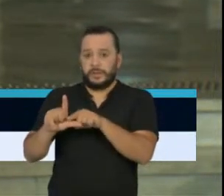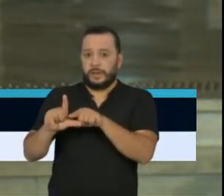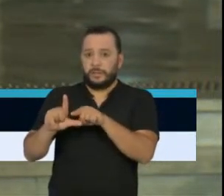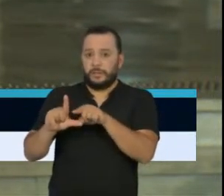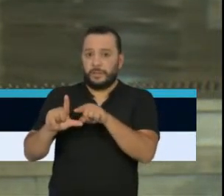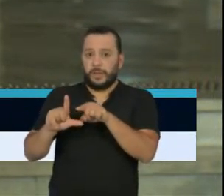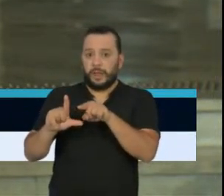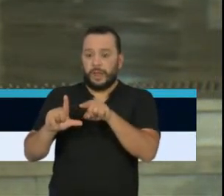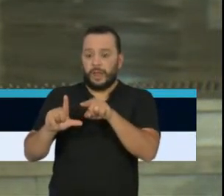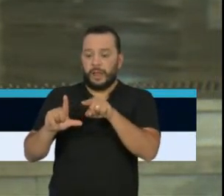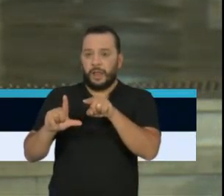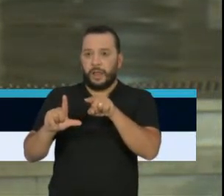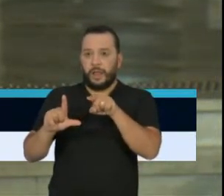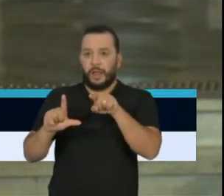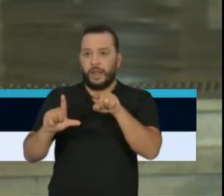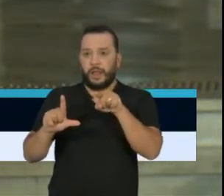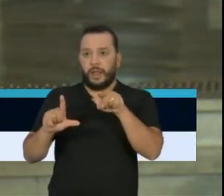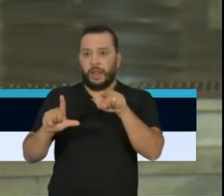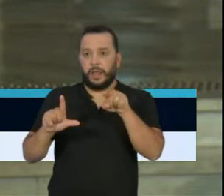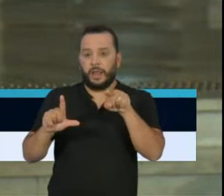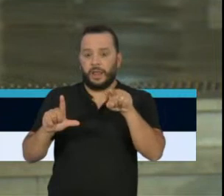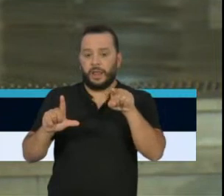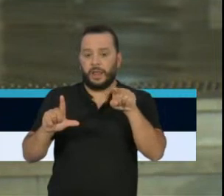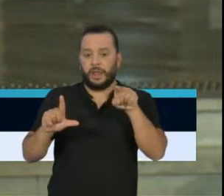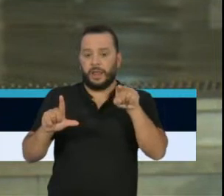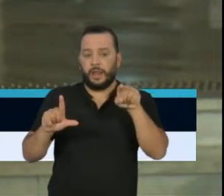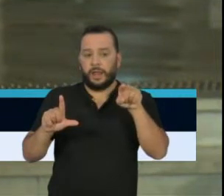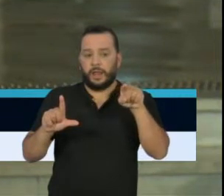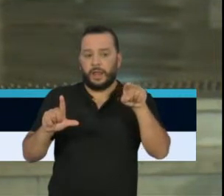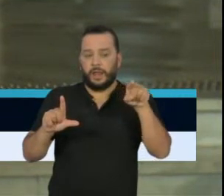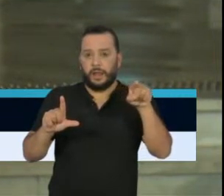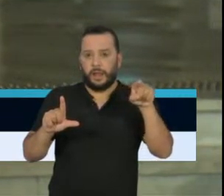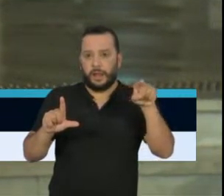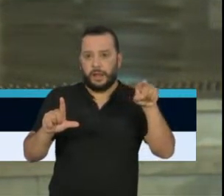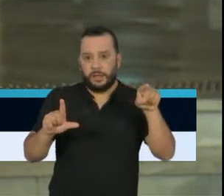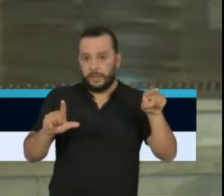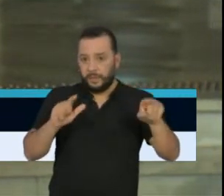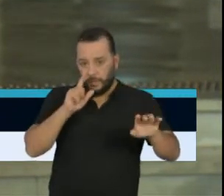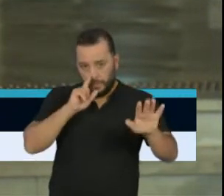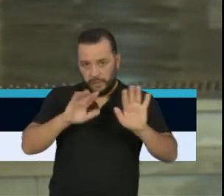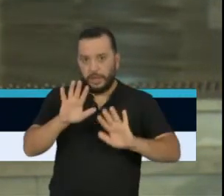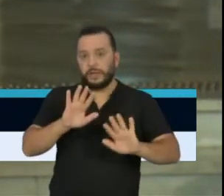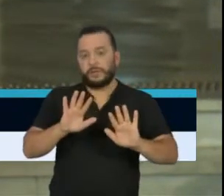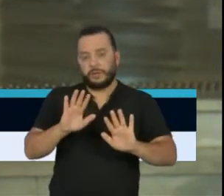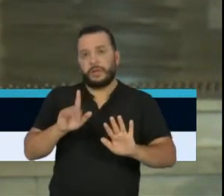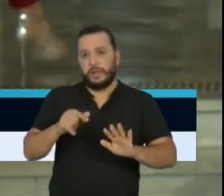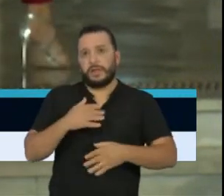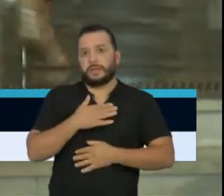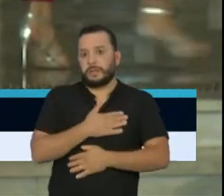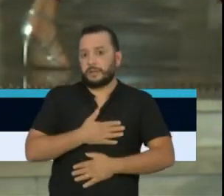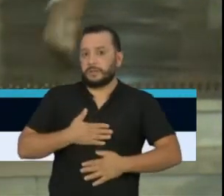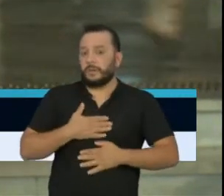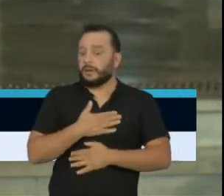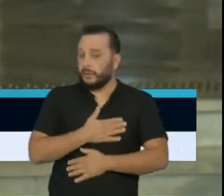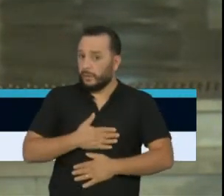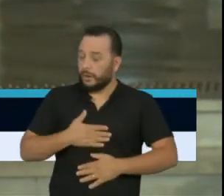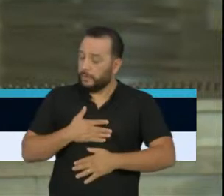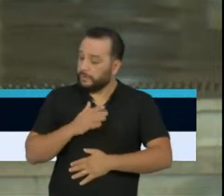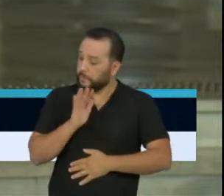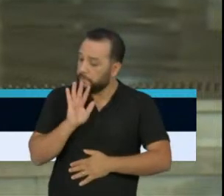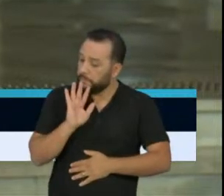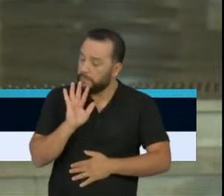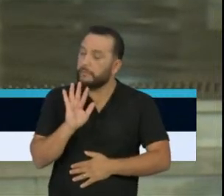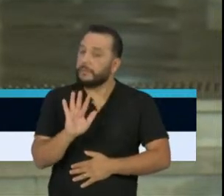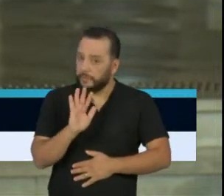baixa. É isto que é muito satisfatório do ponto de vista de expectativa. Mas nós